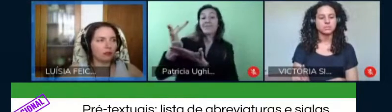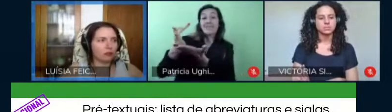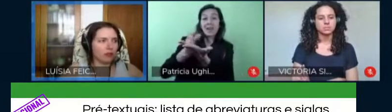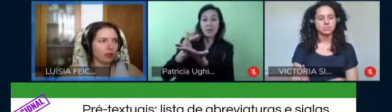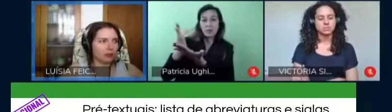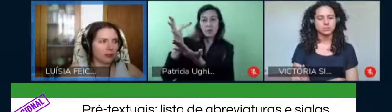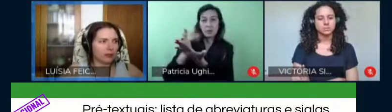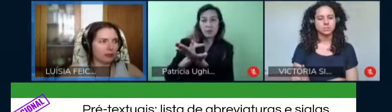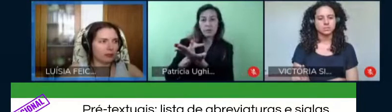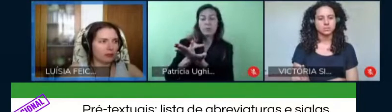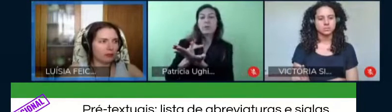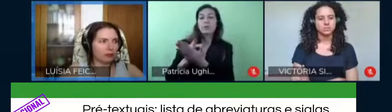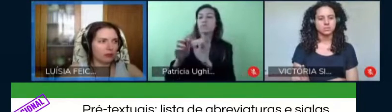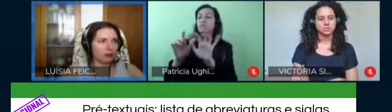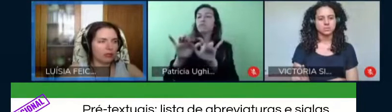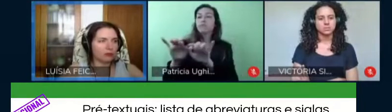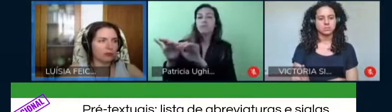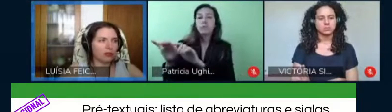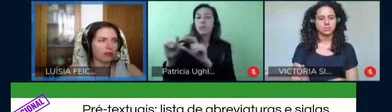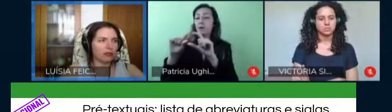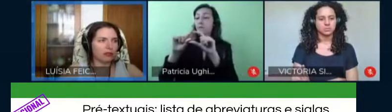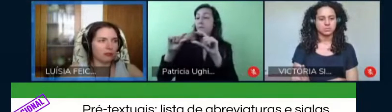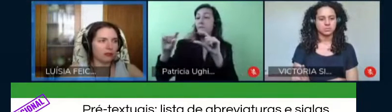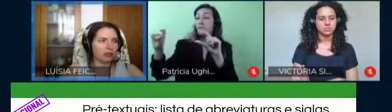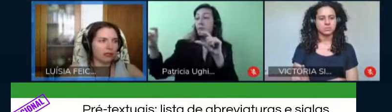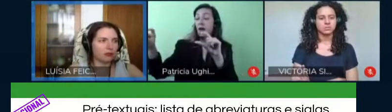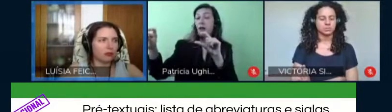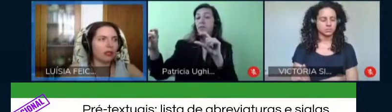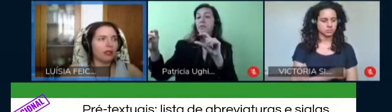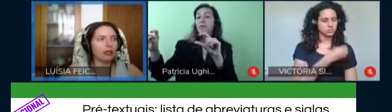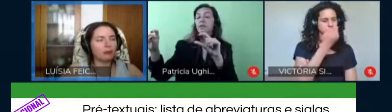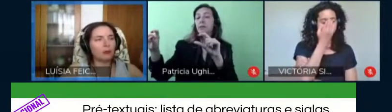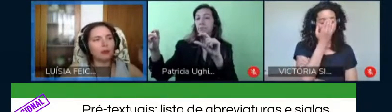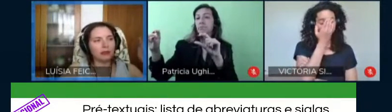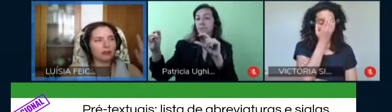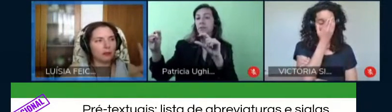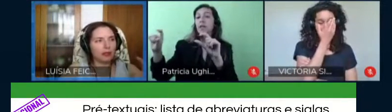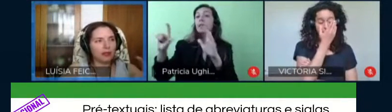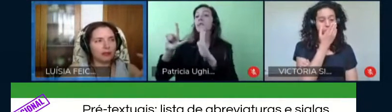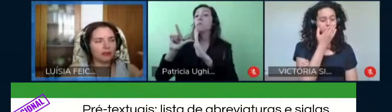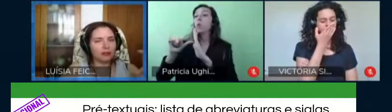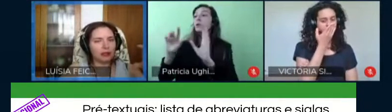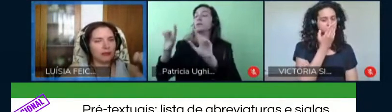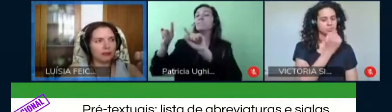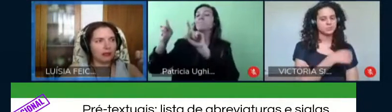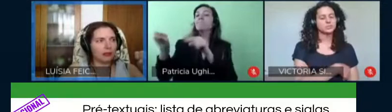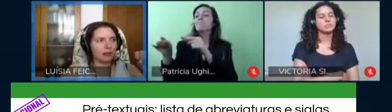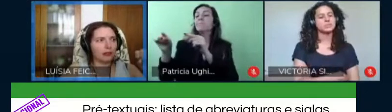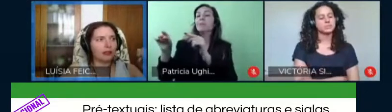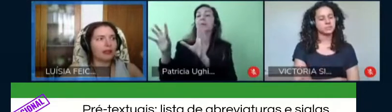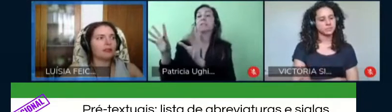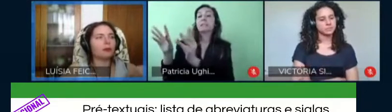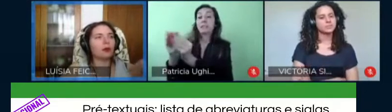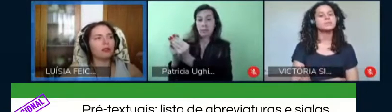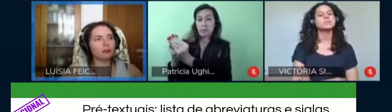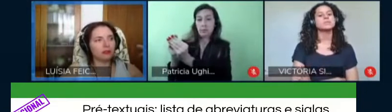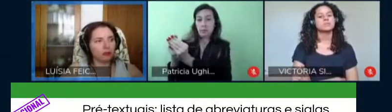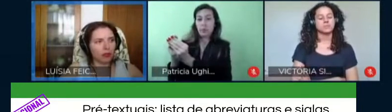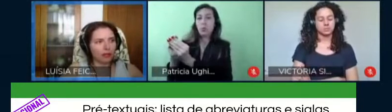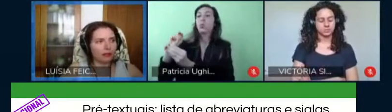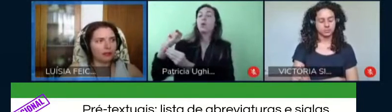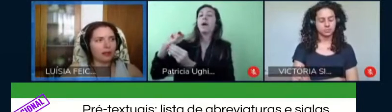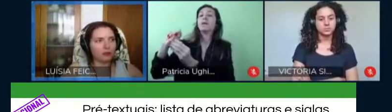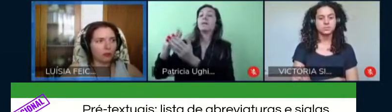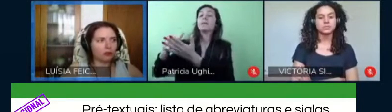escrever a expressão correspondente por extenso e depois, entre parênteses, a sigla. Nas